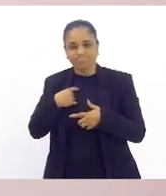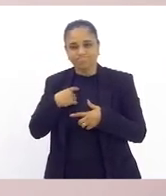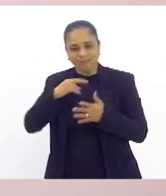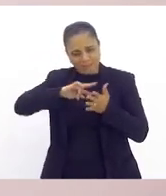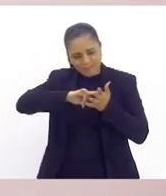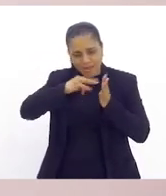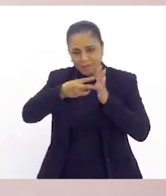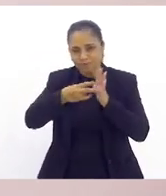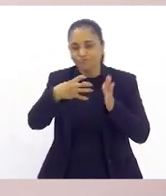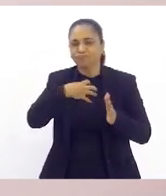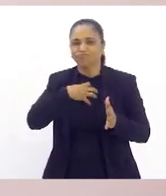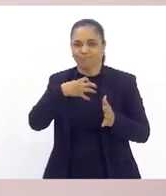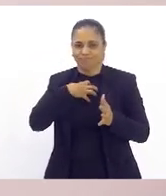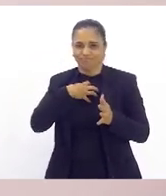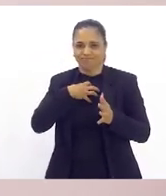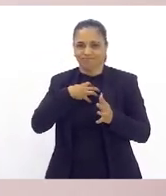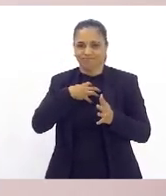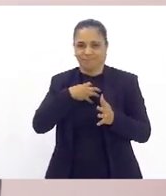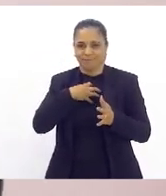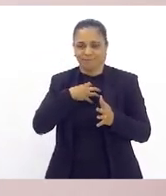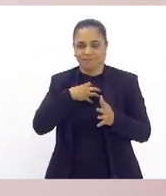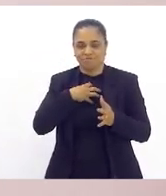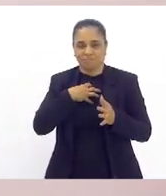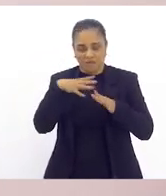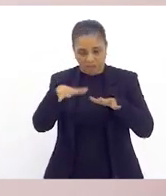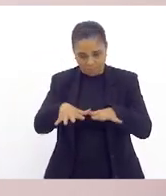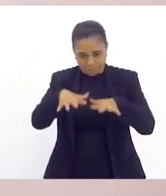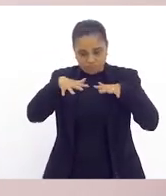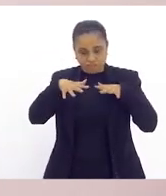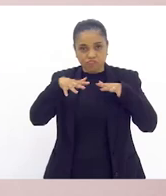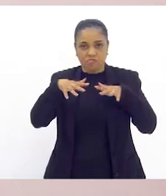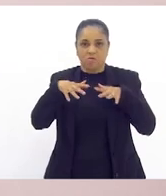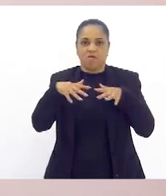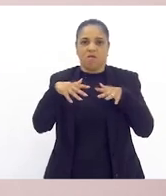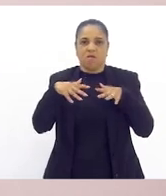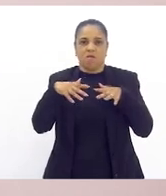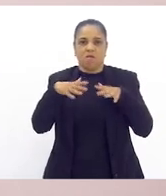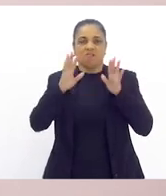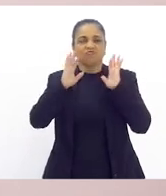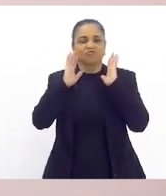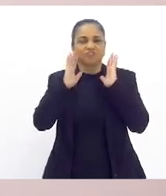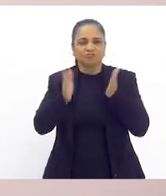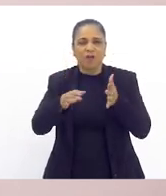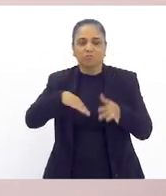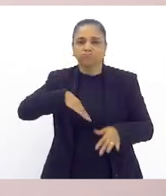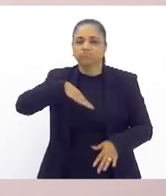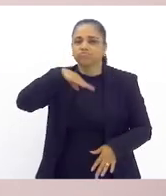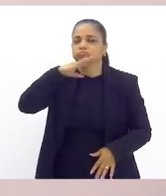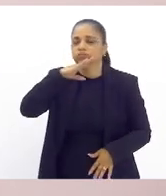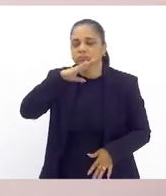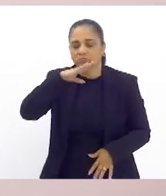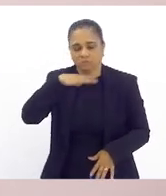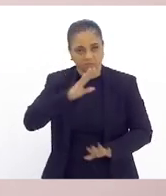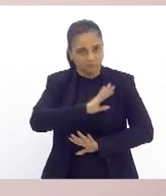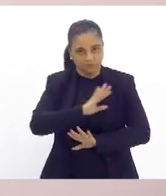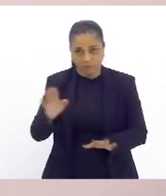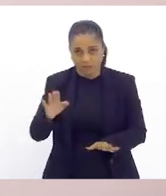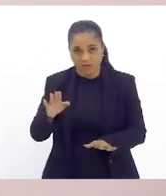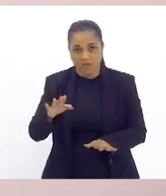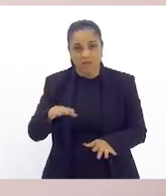desfazendo dessa dessa audiência mas de audiência a gente já tá até um pouco enjoado a gente quer